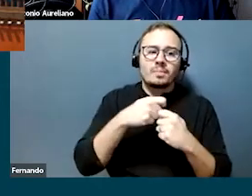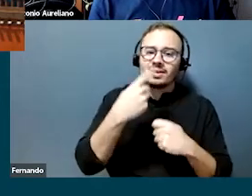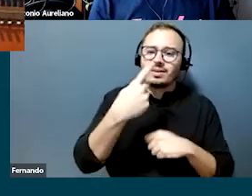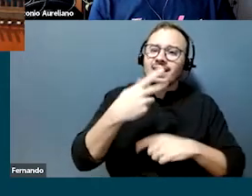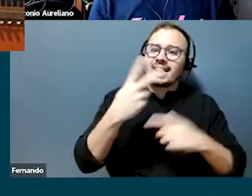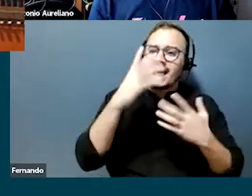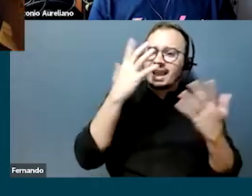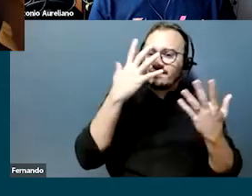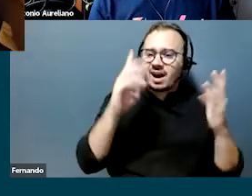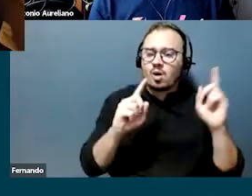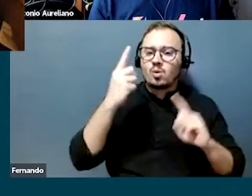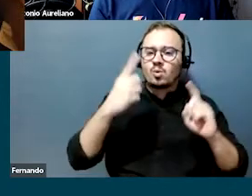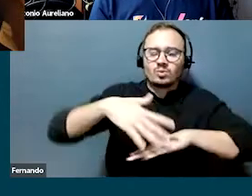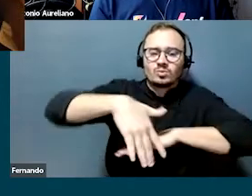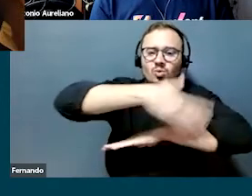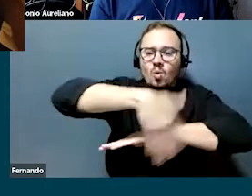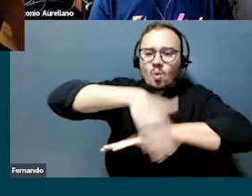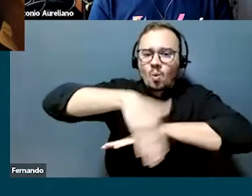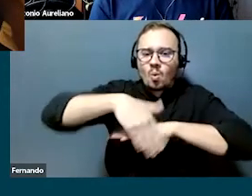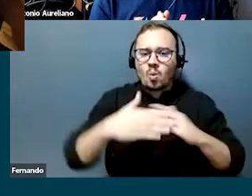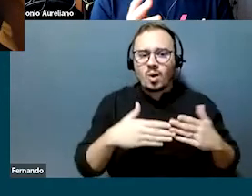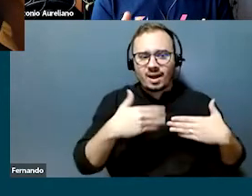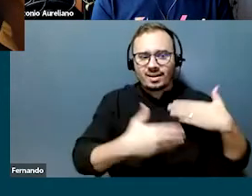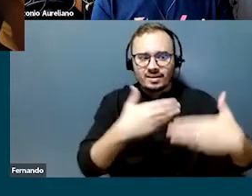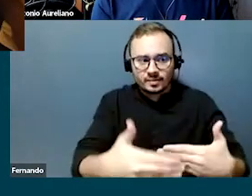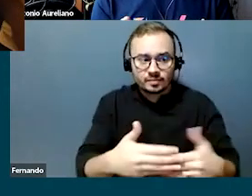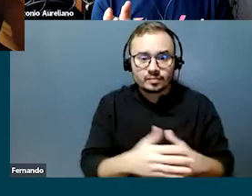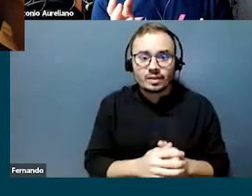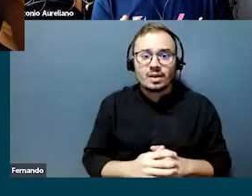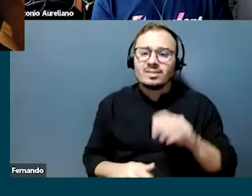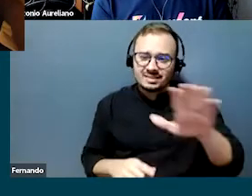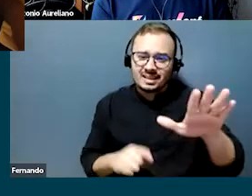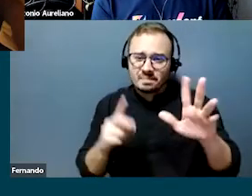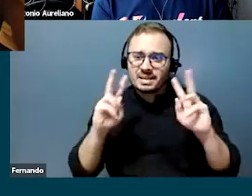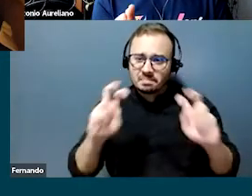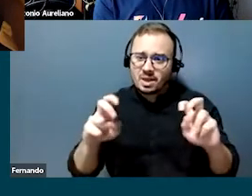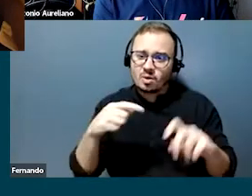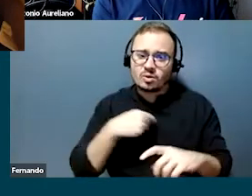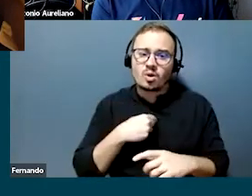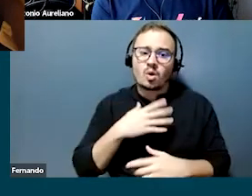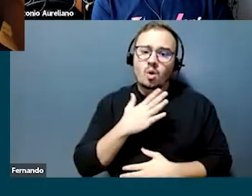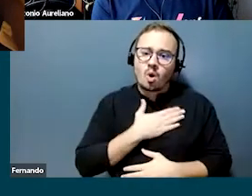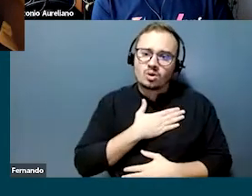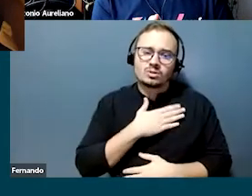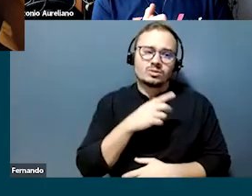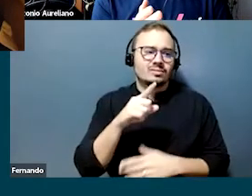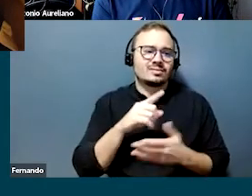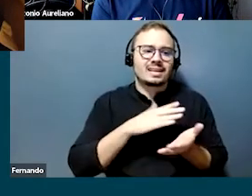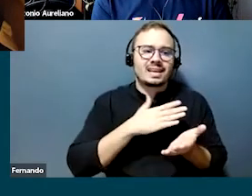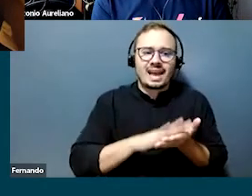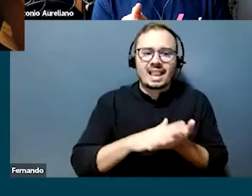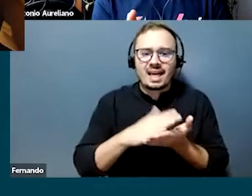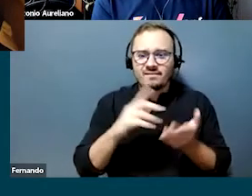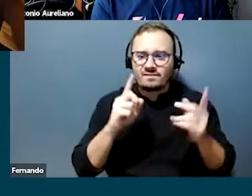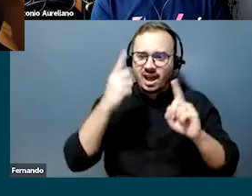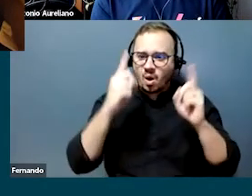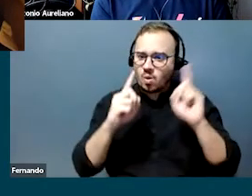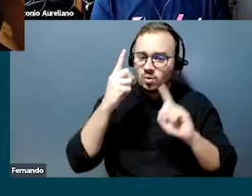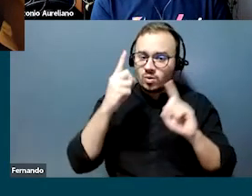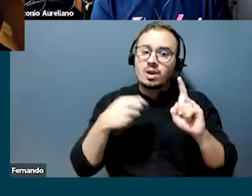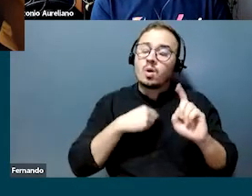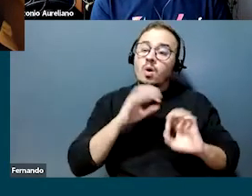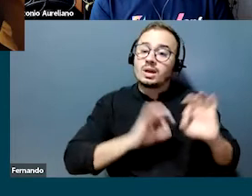de rua. Antes que a gente prossiga, eu tenho que dar informação para vocês que deu para notar que eu gosto de carnaval, mas eu não citei que eu organizo um